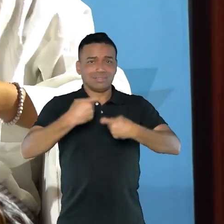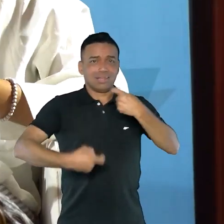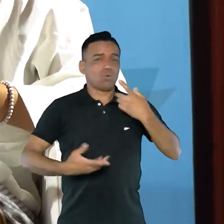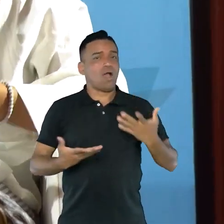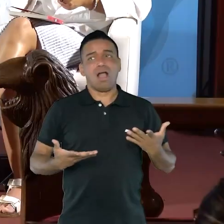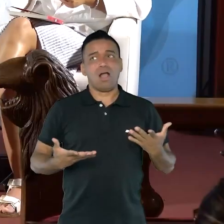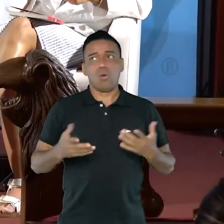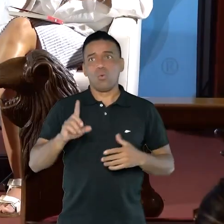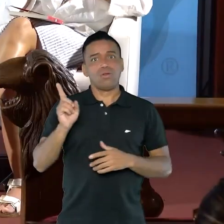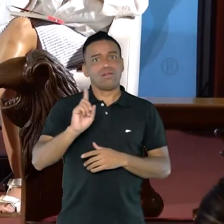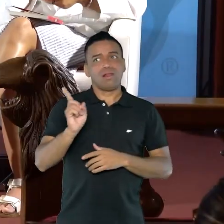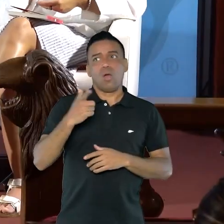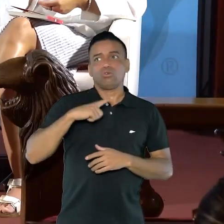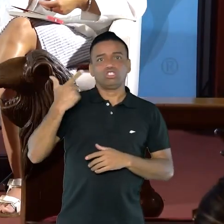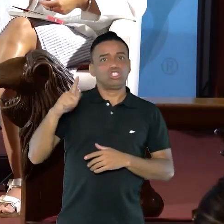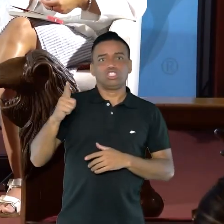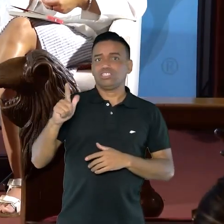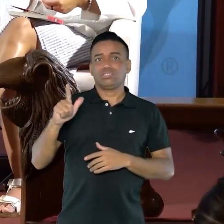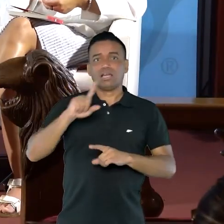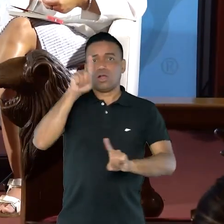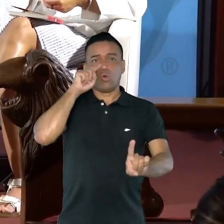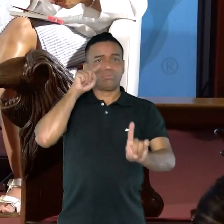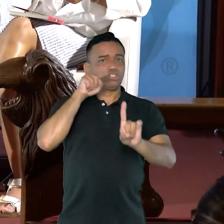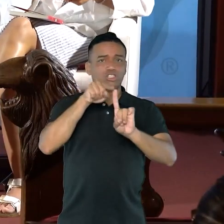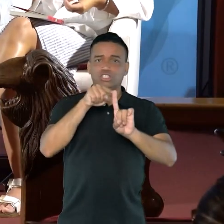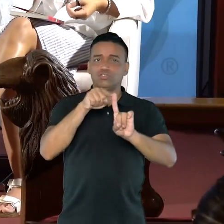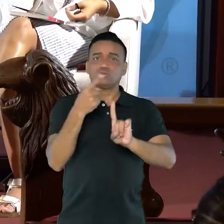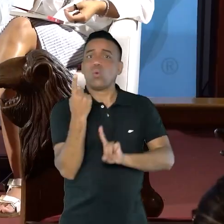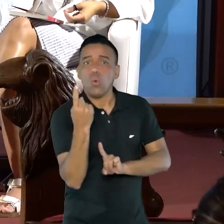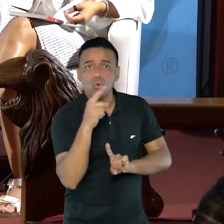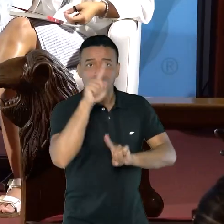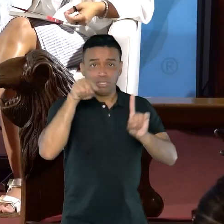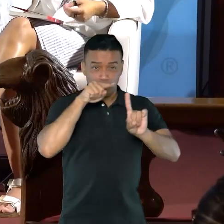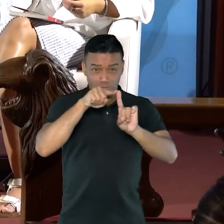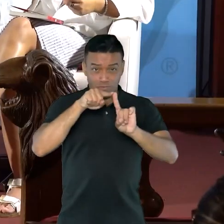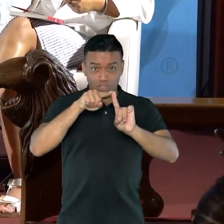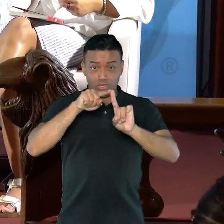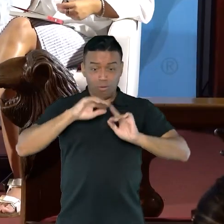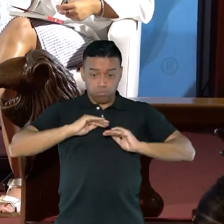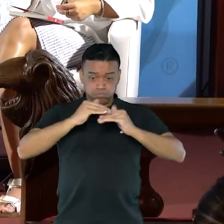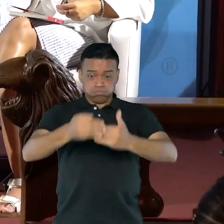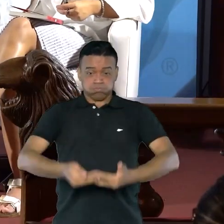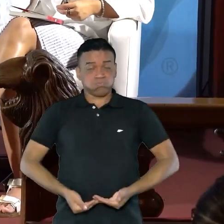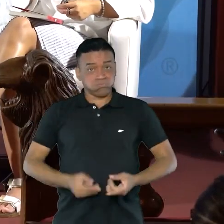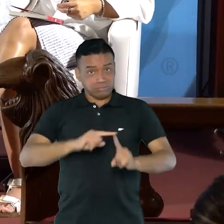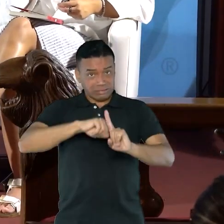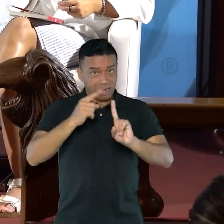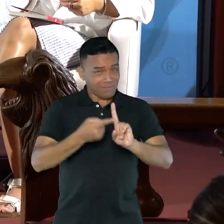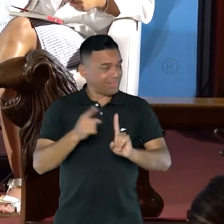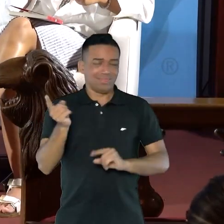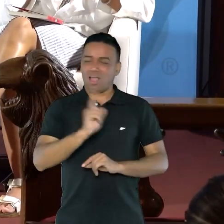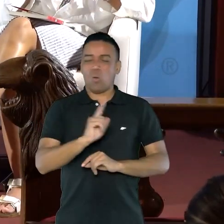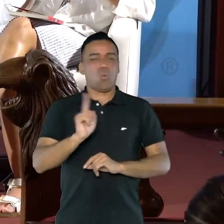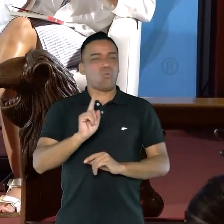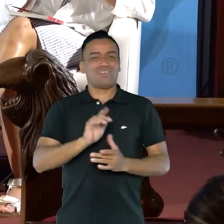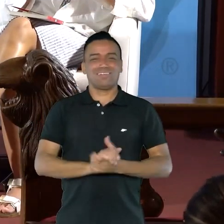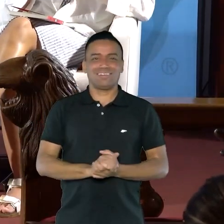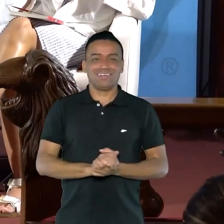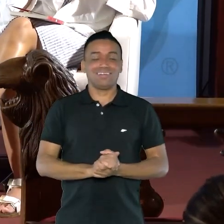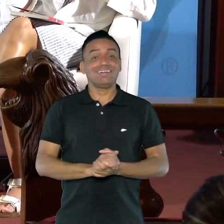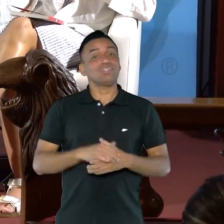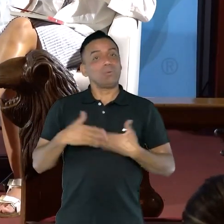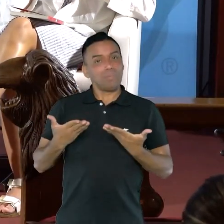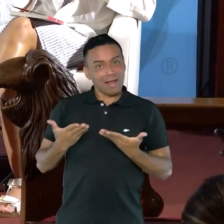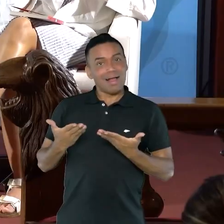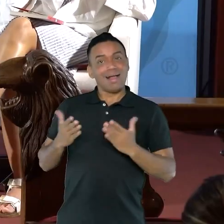como única finalidade a reprodução. Então, para eles, o